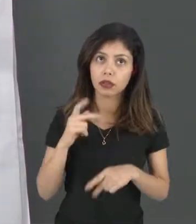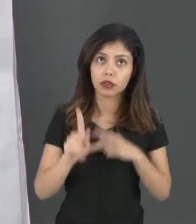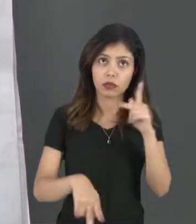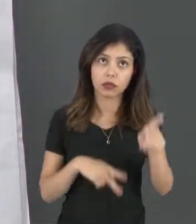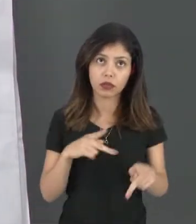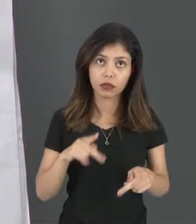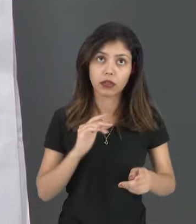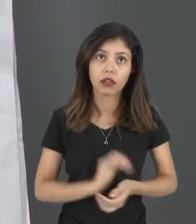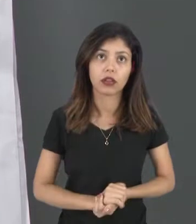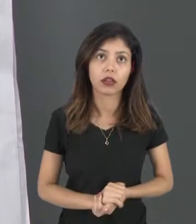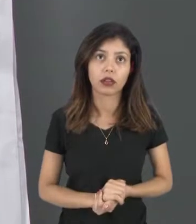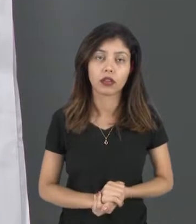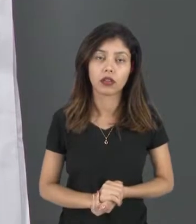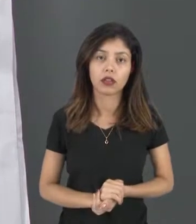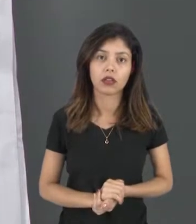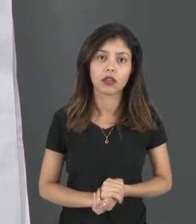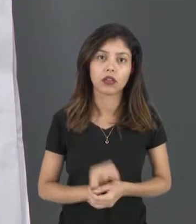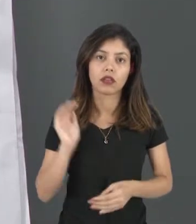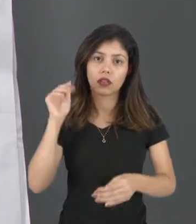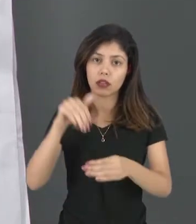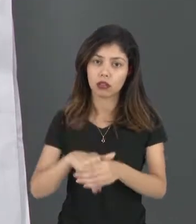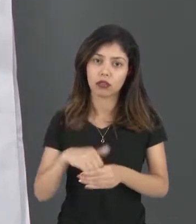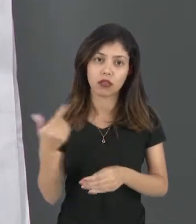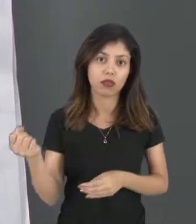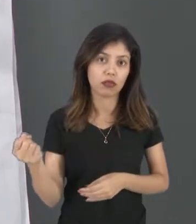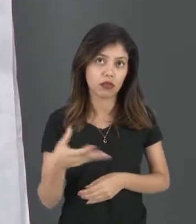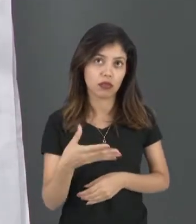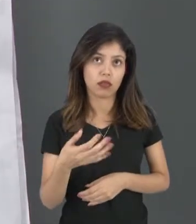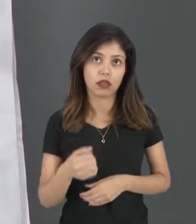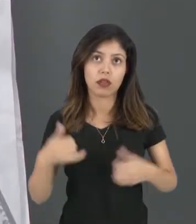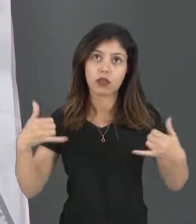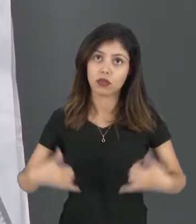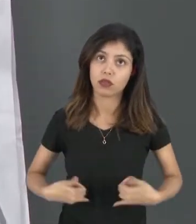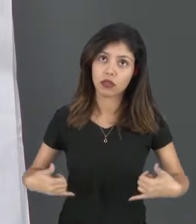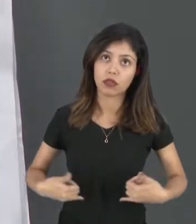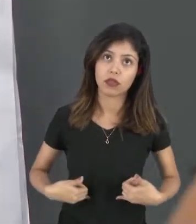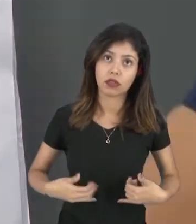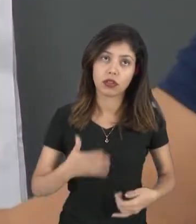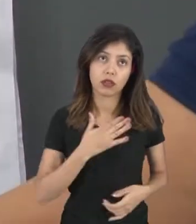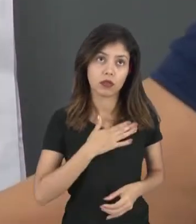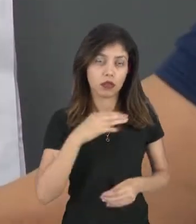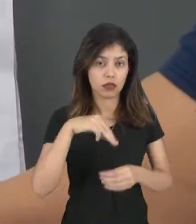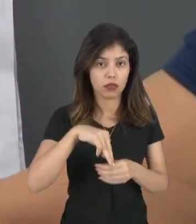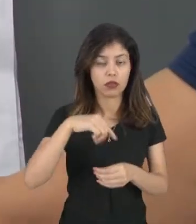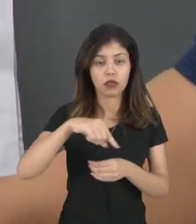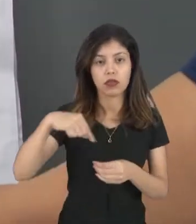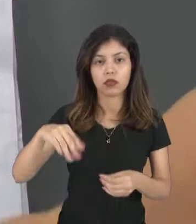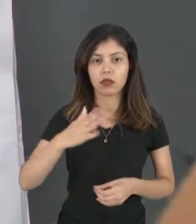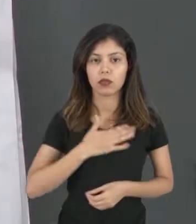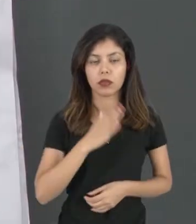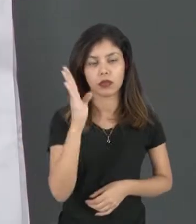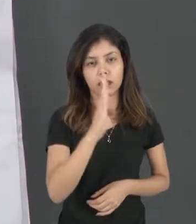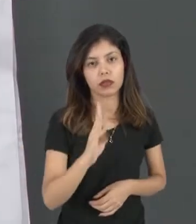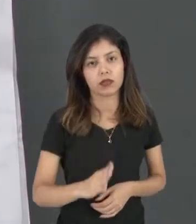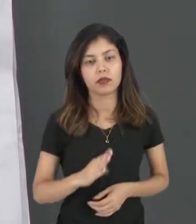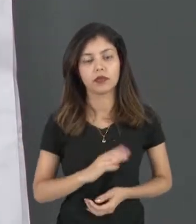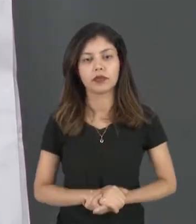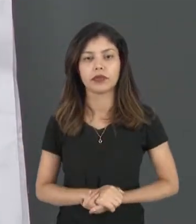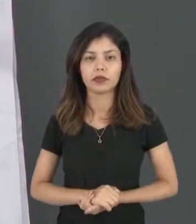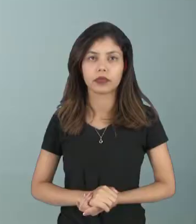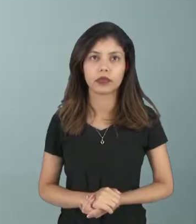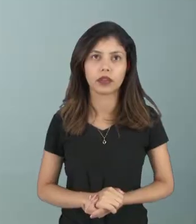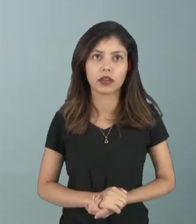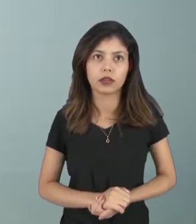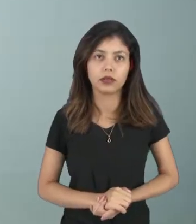uma reeducação eleitoral. Quem mais sofre com isso é meu município, meu Brasil, tá? Então